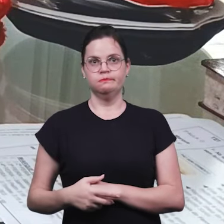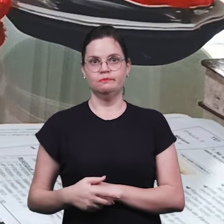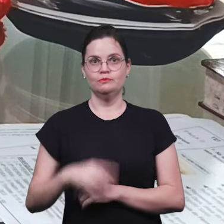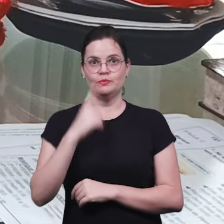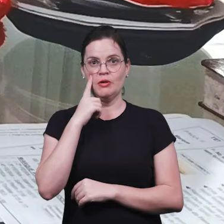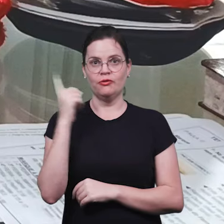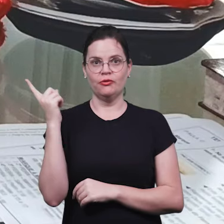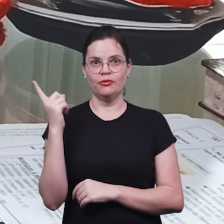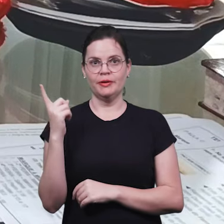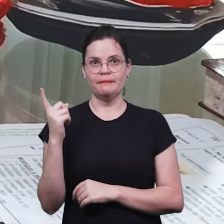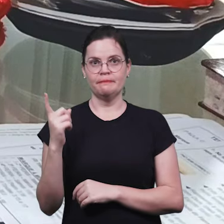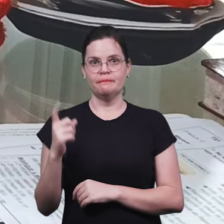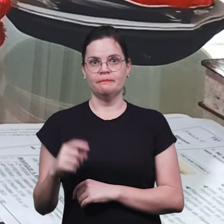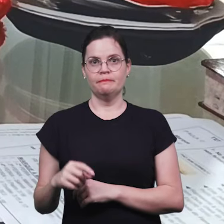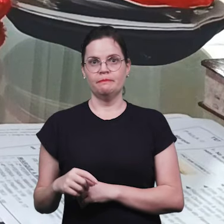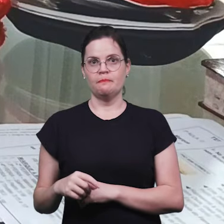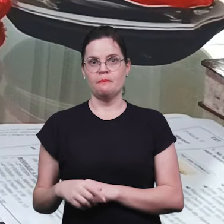acontece aqui, ó,